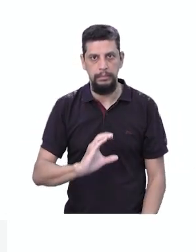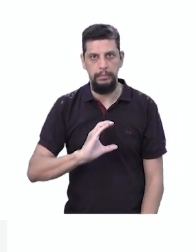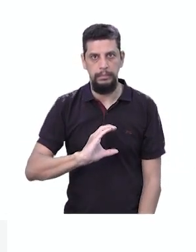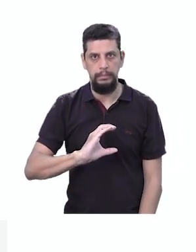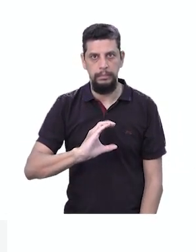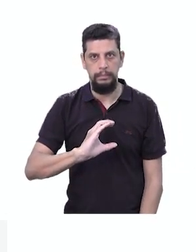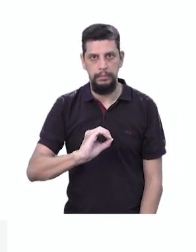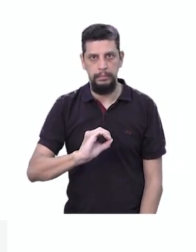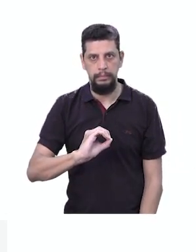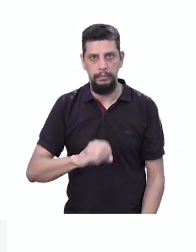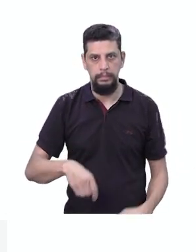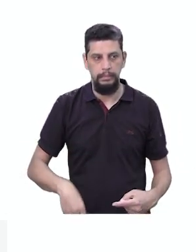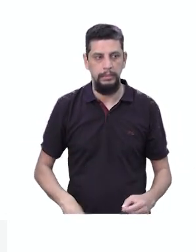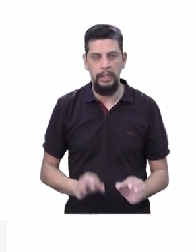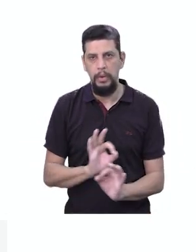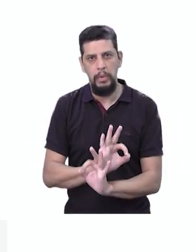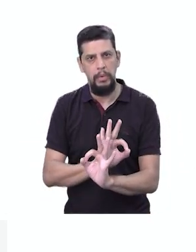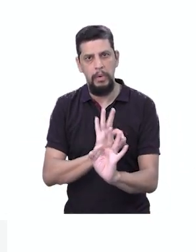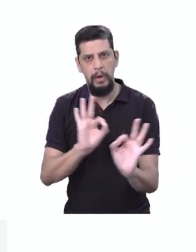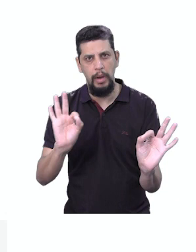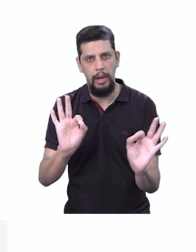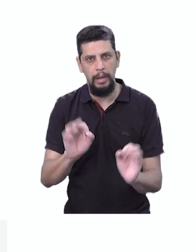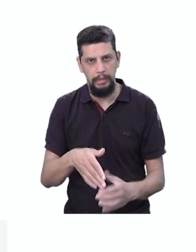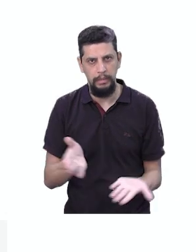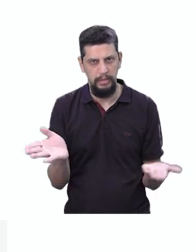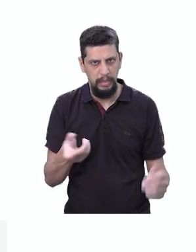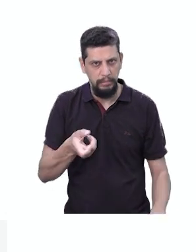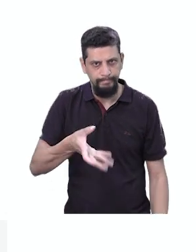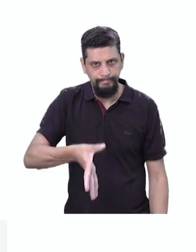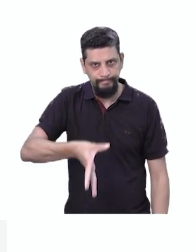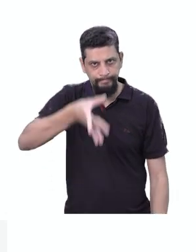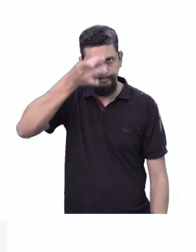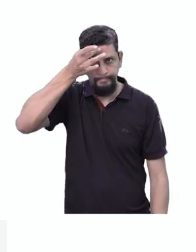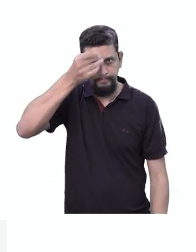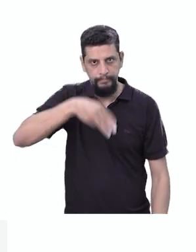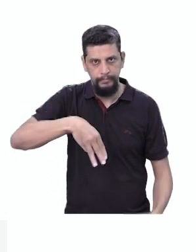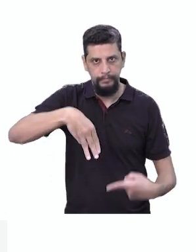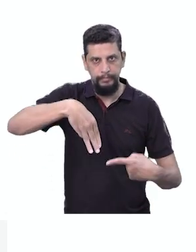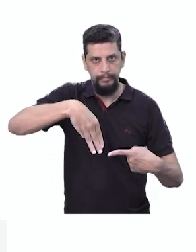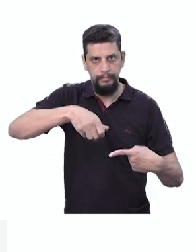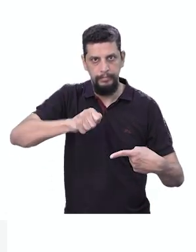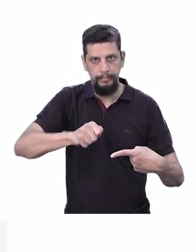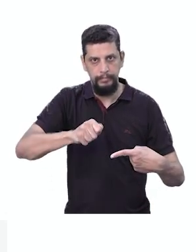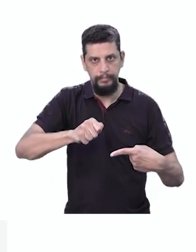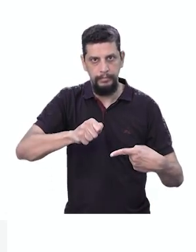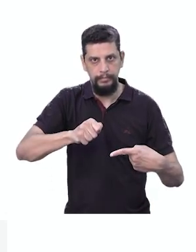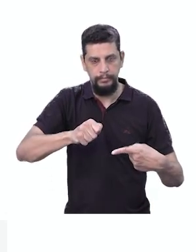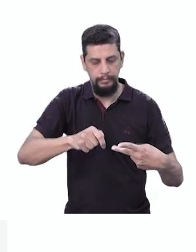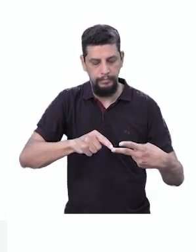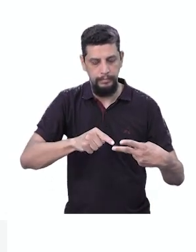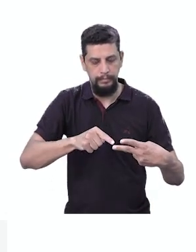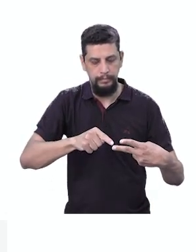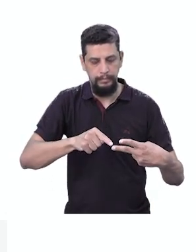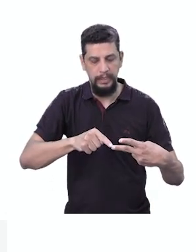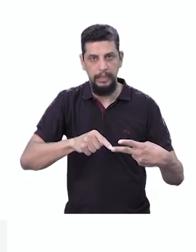a sílaba... Co. Co. Muito bem. Então, gravaram lá. Sílaba inicial,